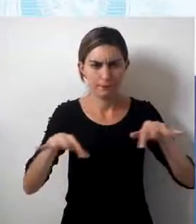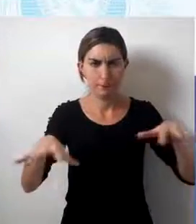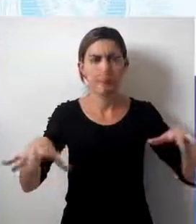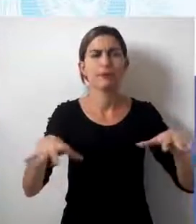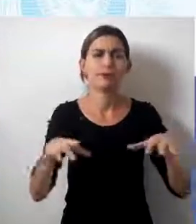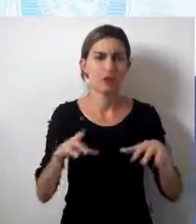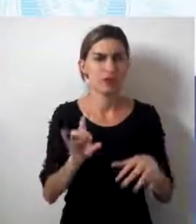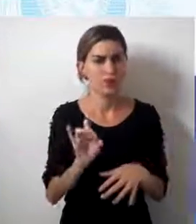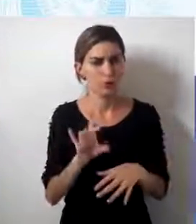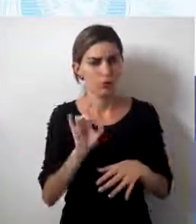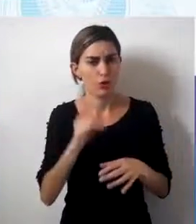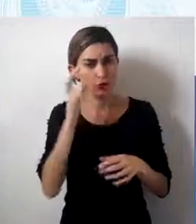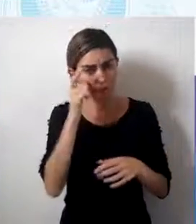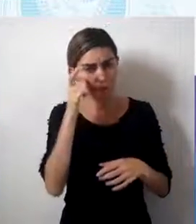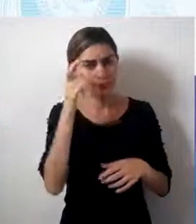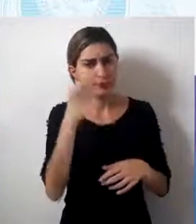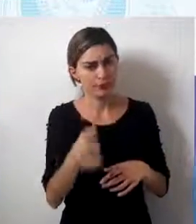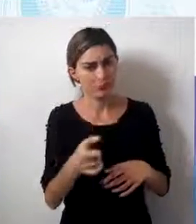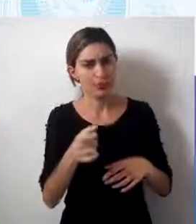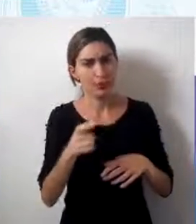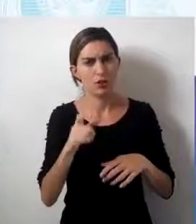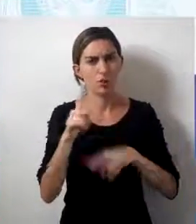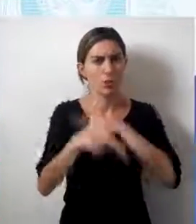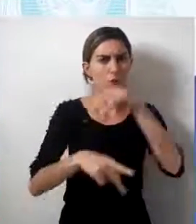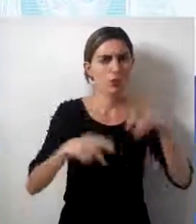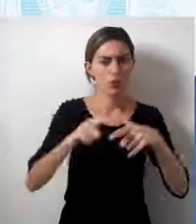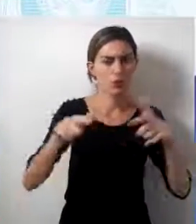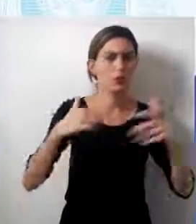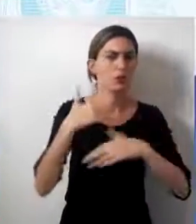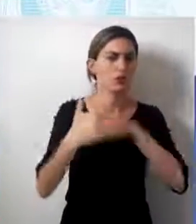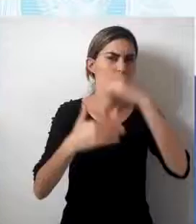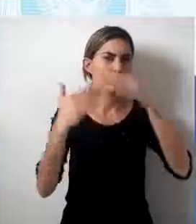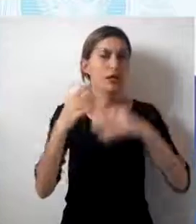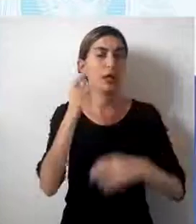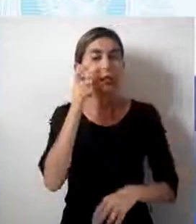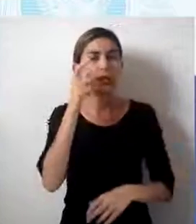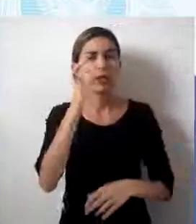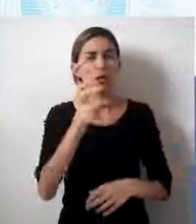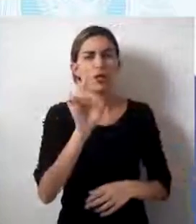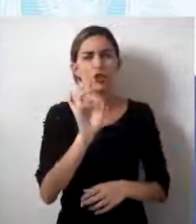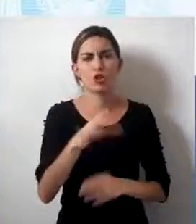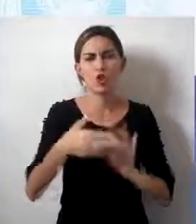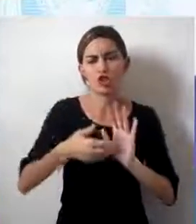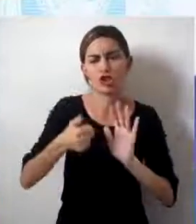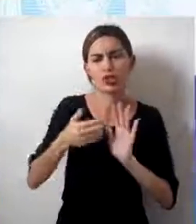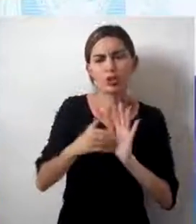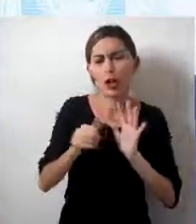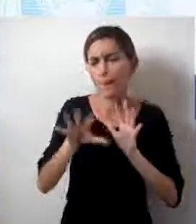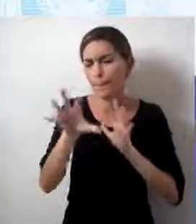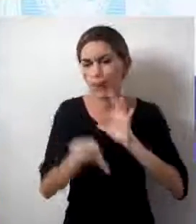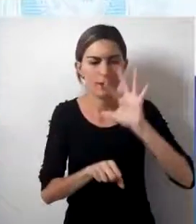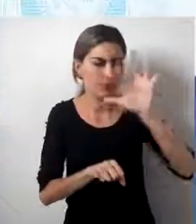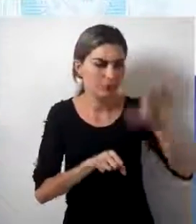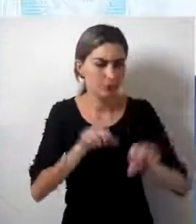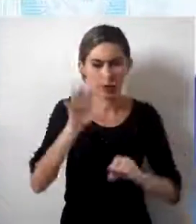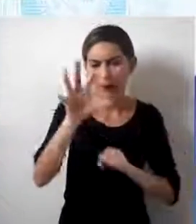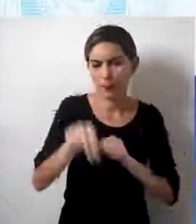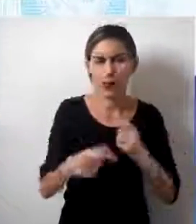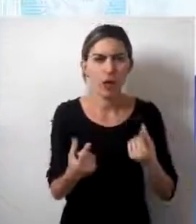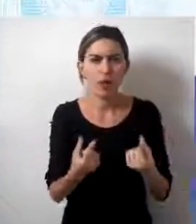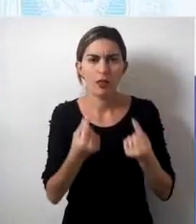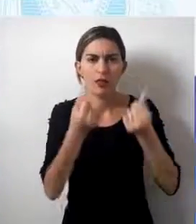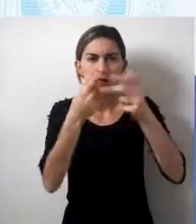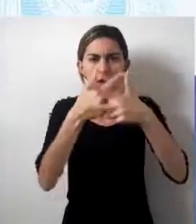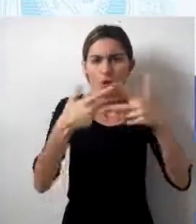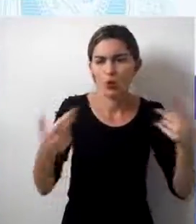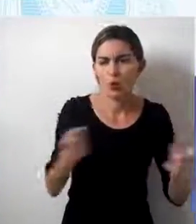Então não havia o interesse em povoar, em desenvolver, havia o interesse em retirar, explorar aquelas